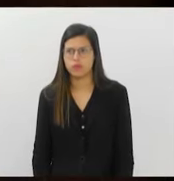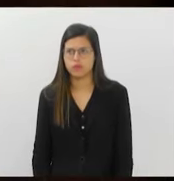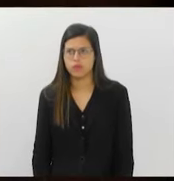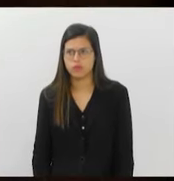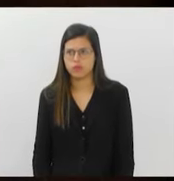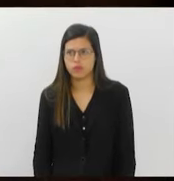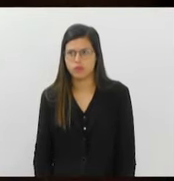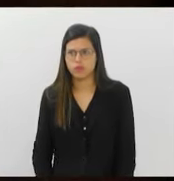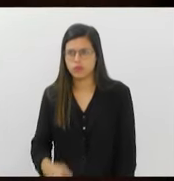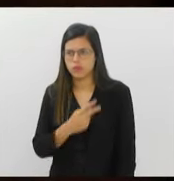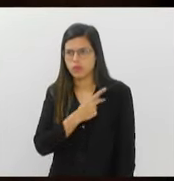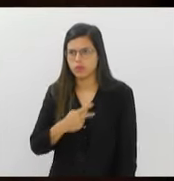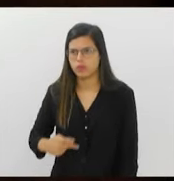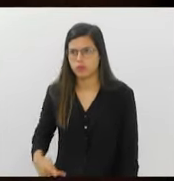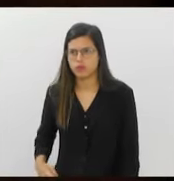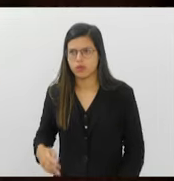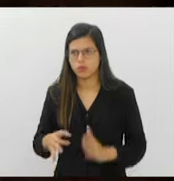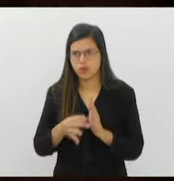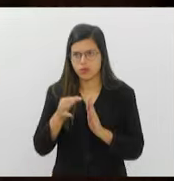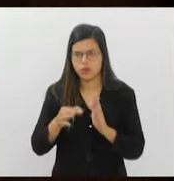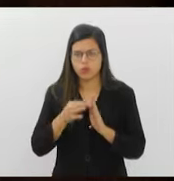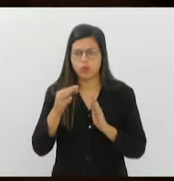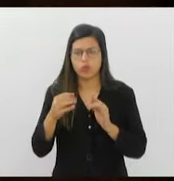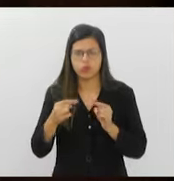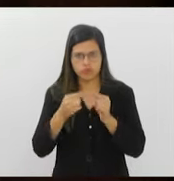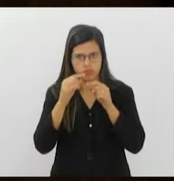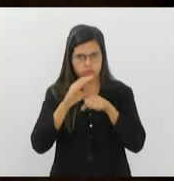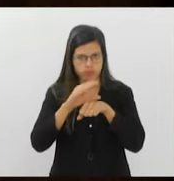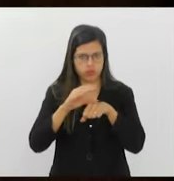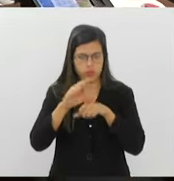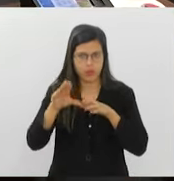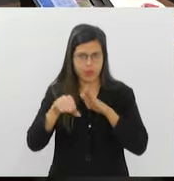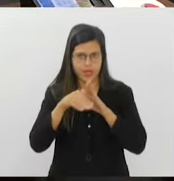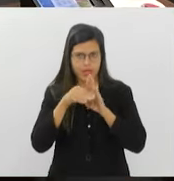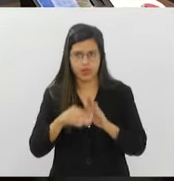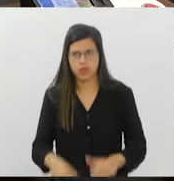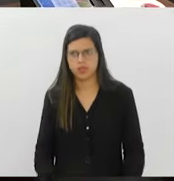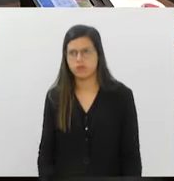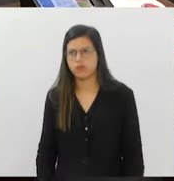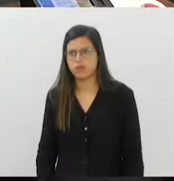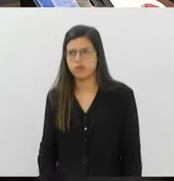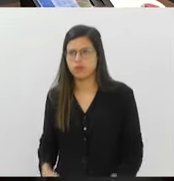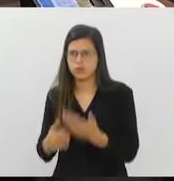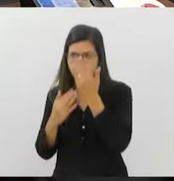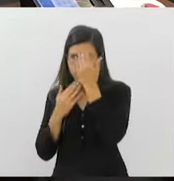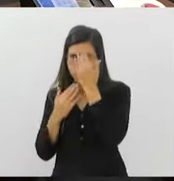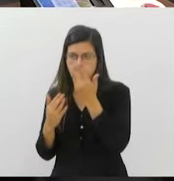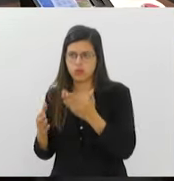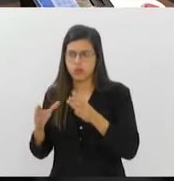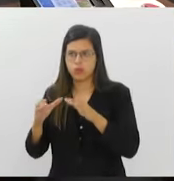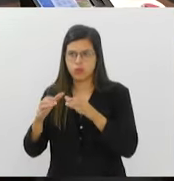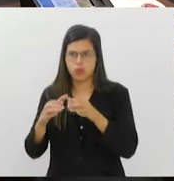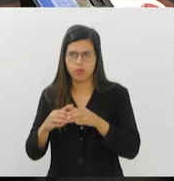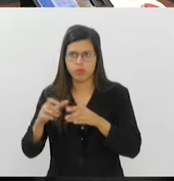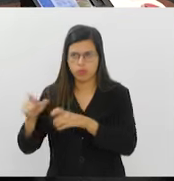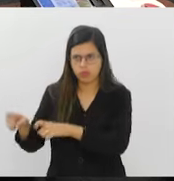Senhor presidente, parecer é pela constitucionalidade com emendas. Muito obrigado pela Comissão de Agricultura, querido amigo